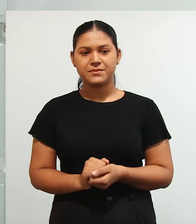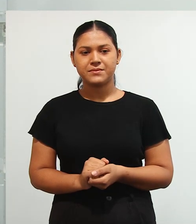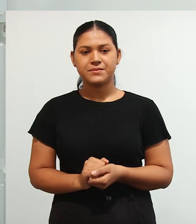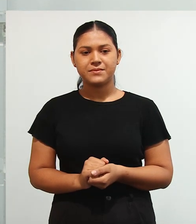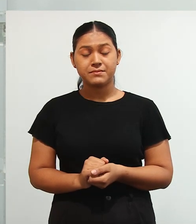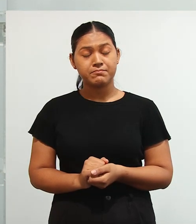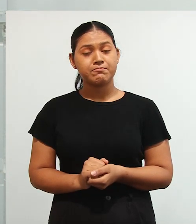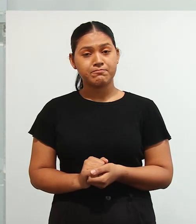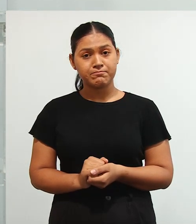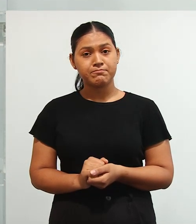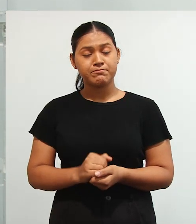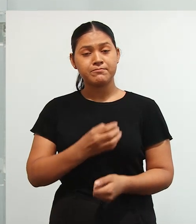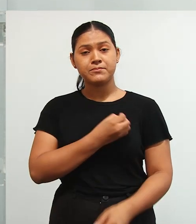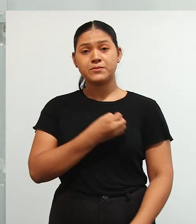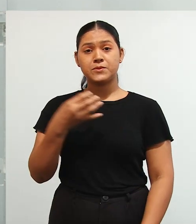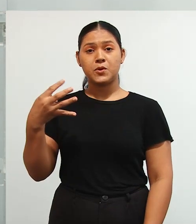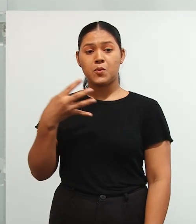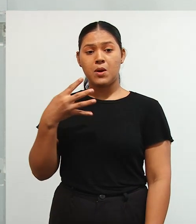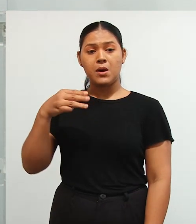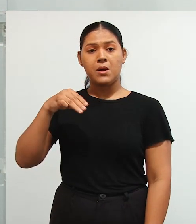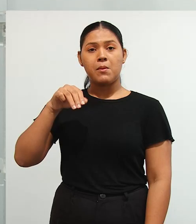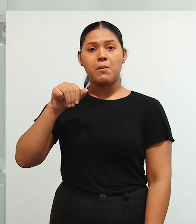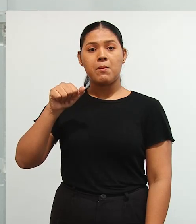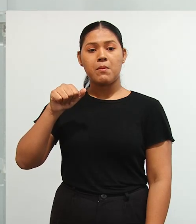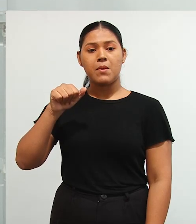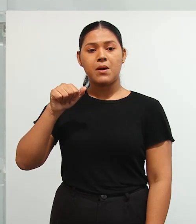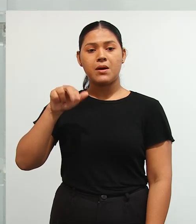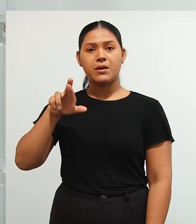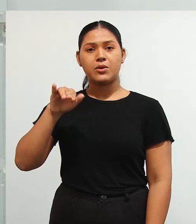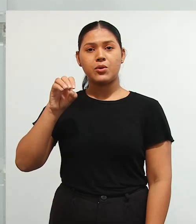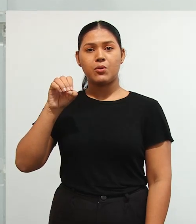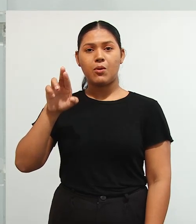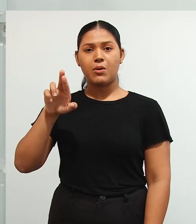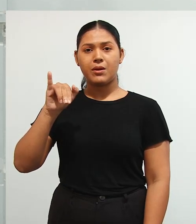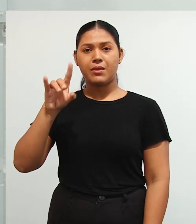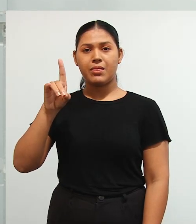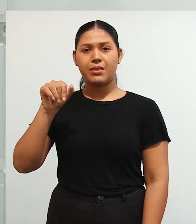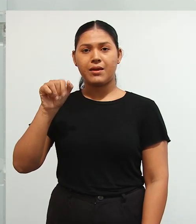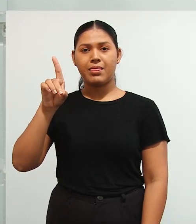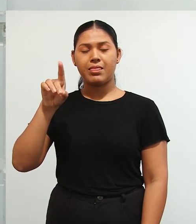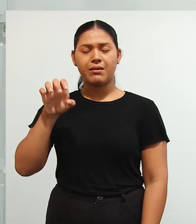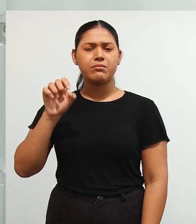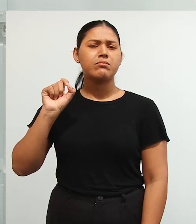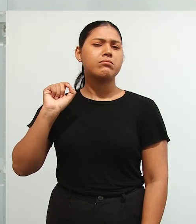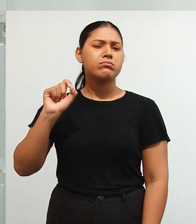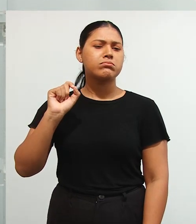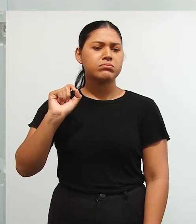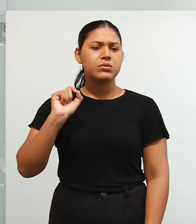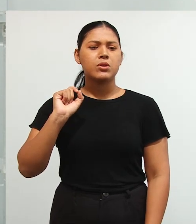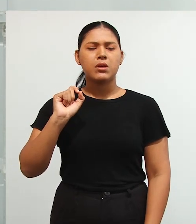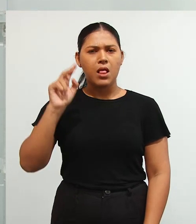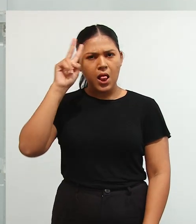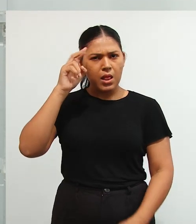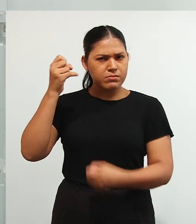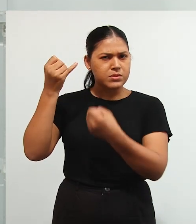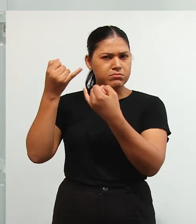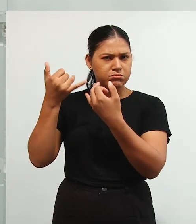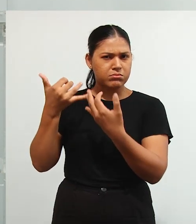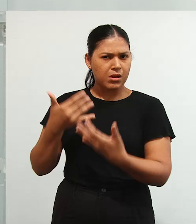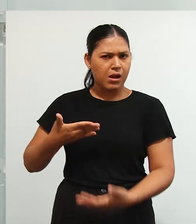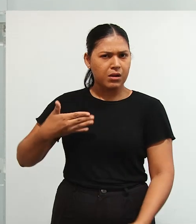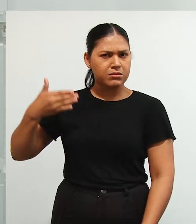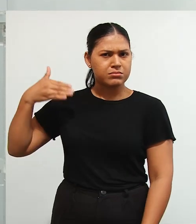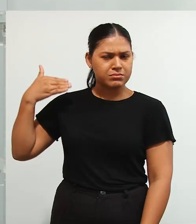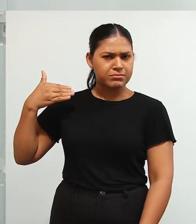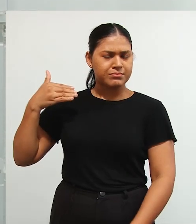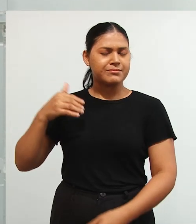Estamos ainda na maioridade. E eu fiz um exercício a partir daquele documento de referência, aquele que eu